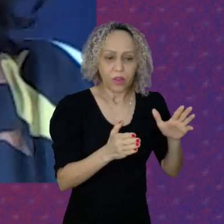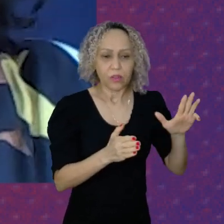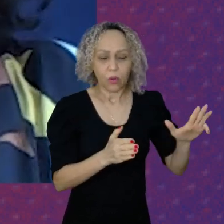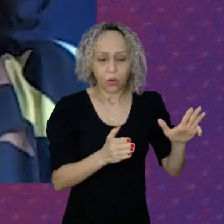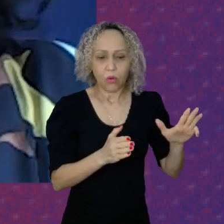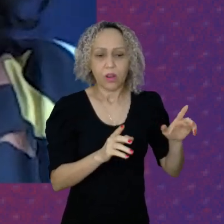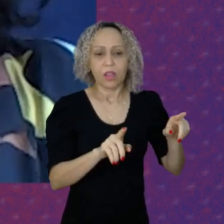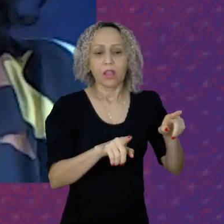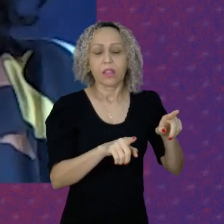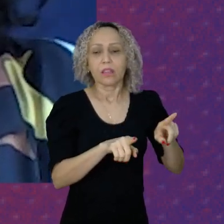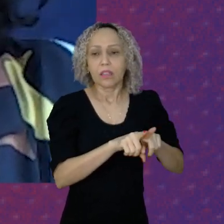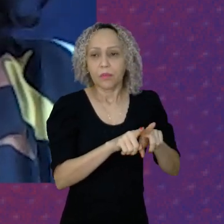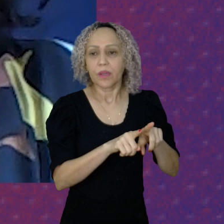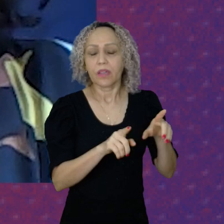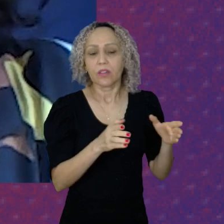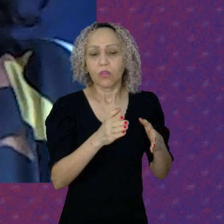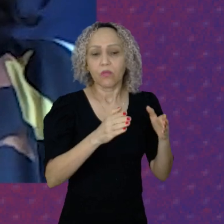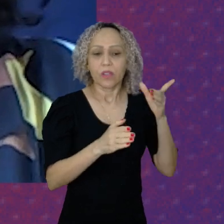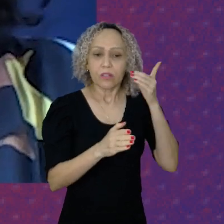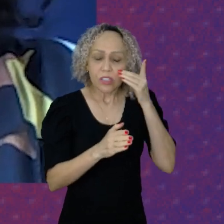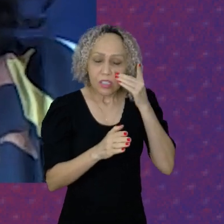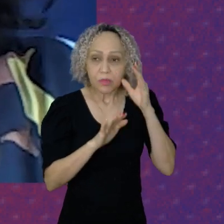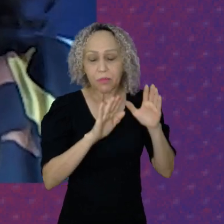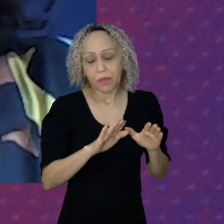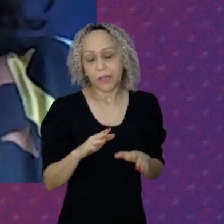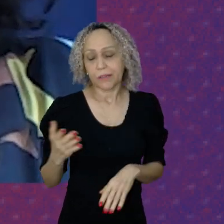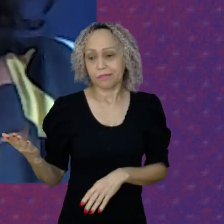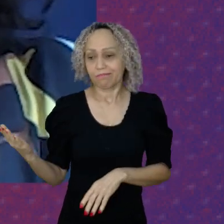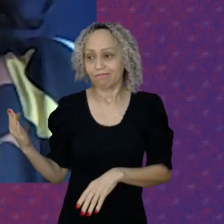anterior, agora à eleição do nosso presidente.